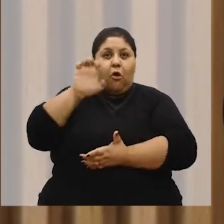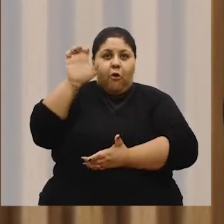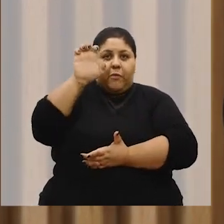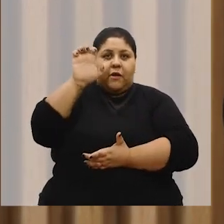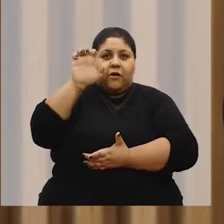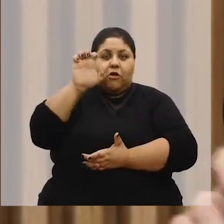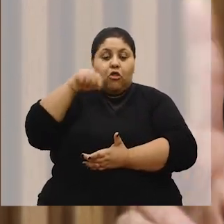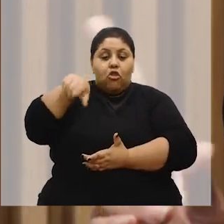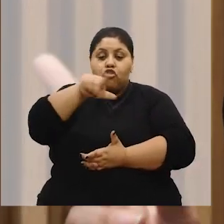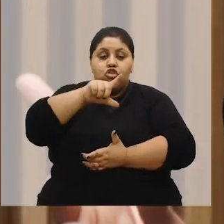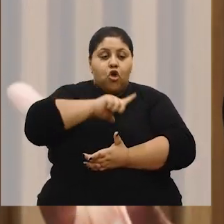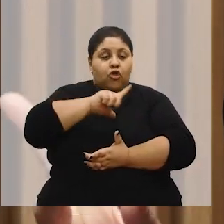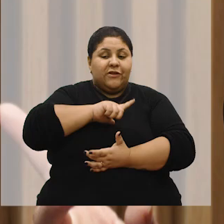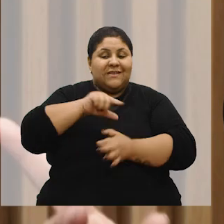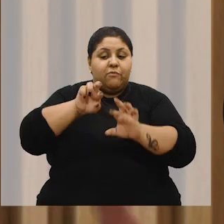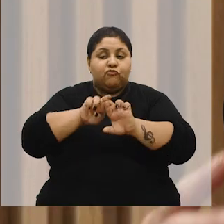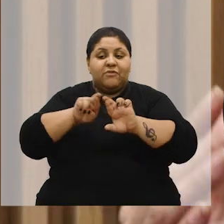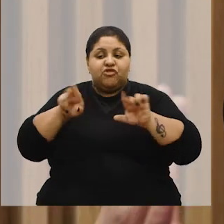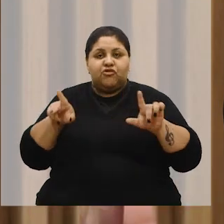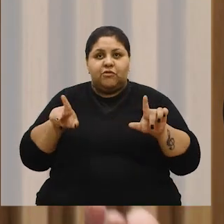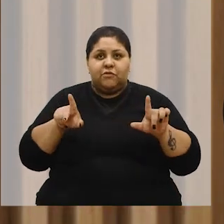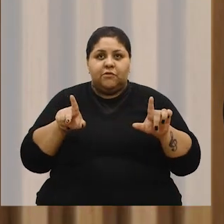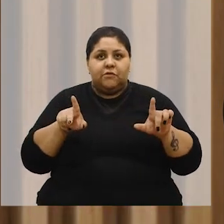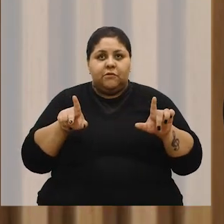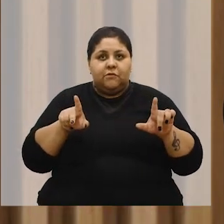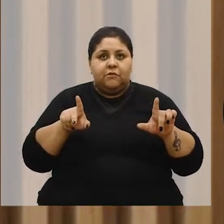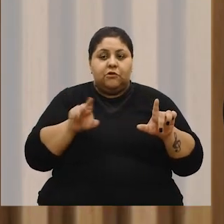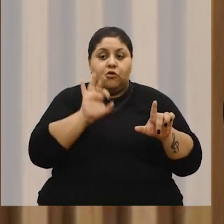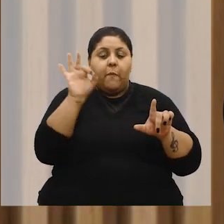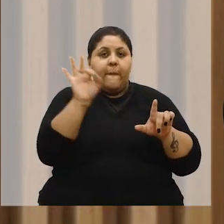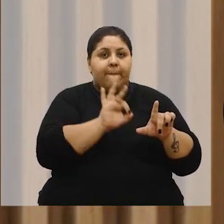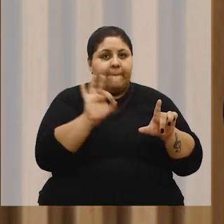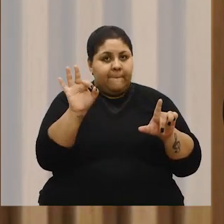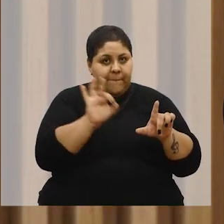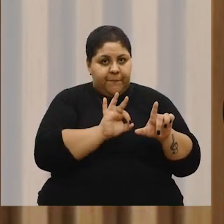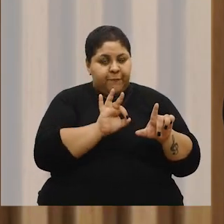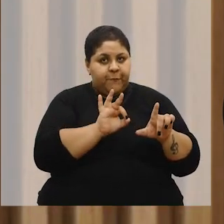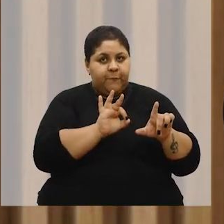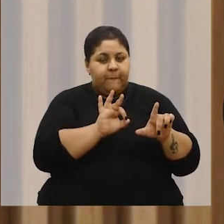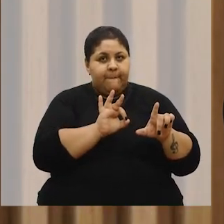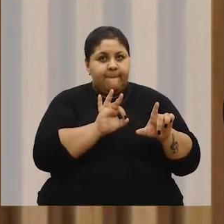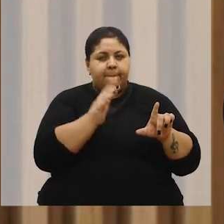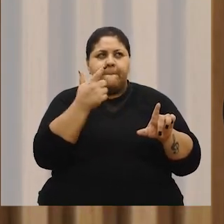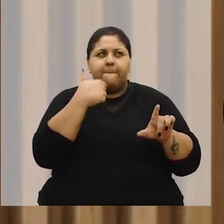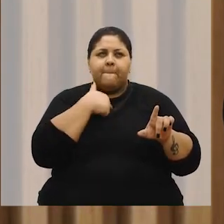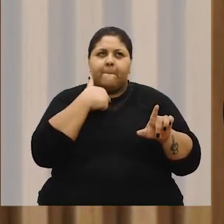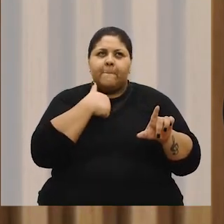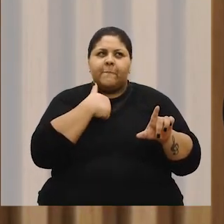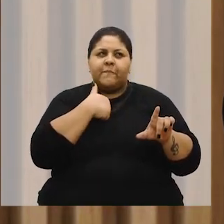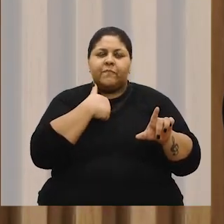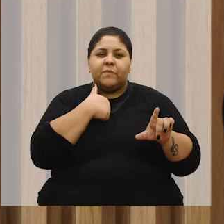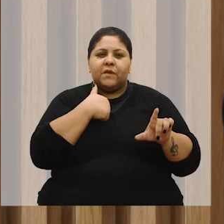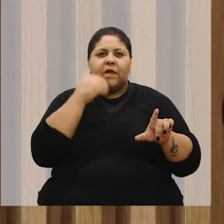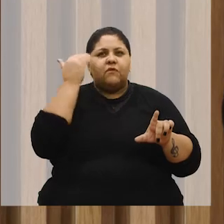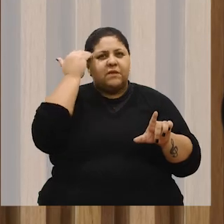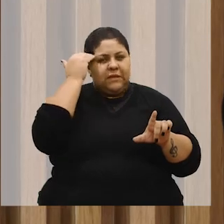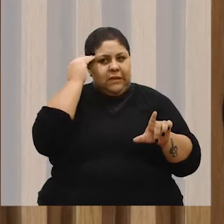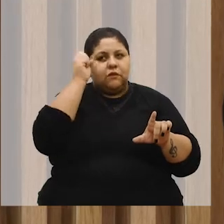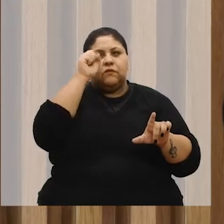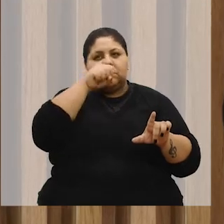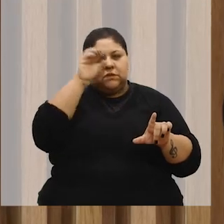Então, nós não temos uma diferença proporcional, né? Eu entendo que